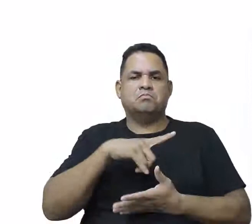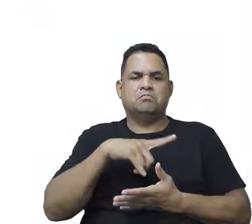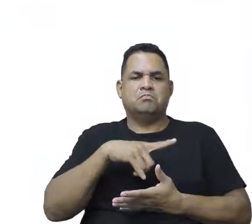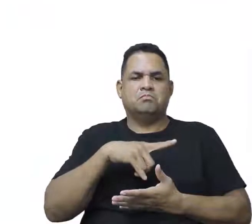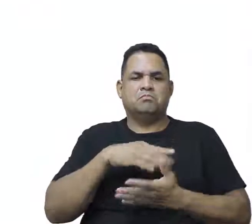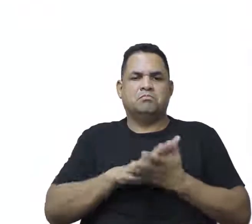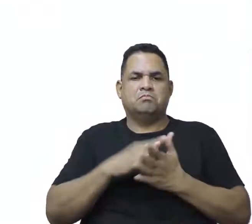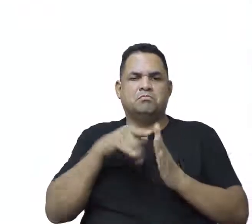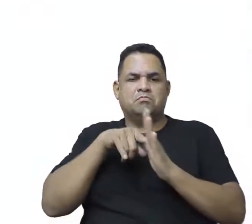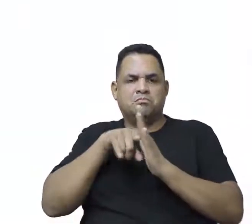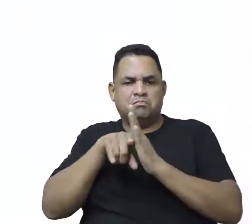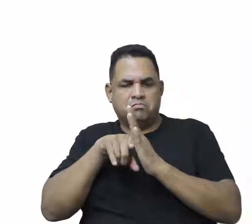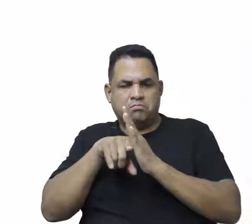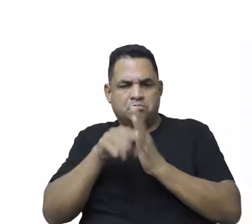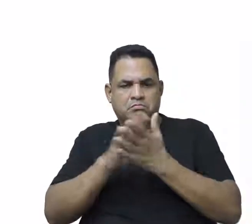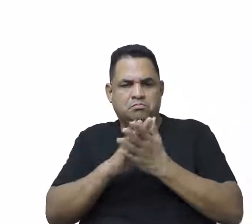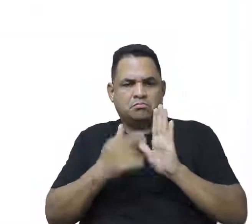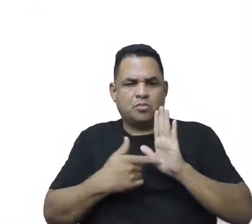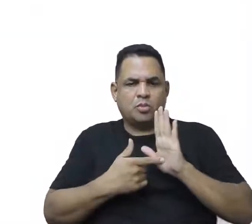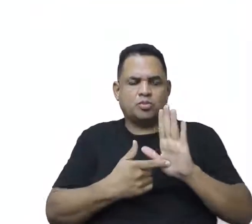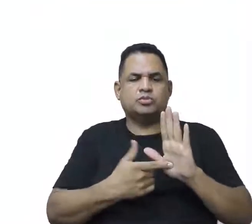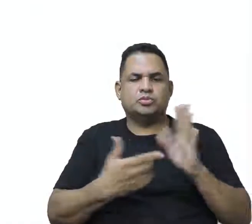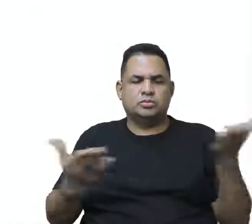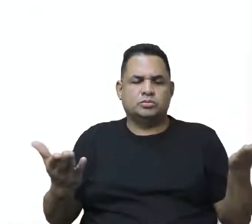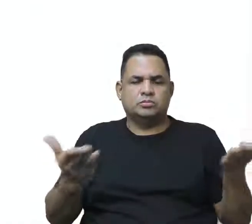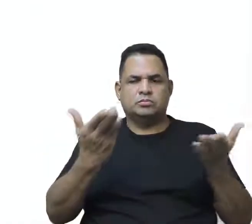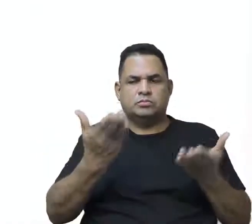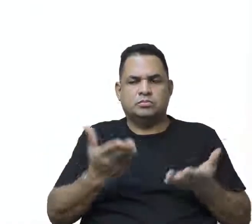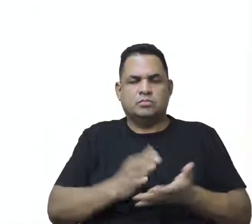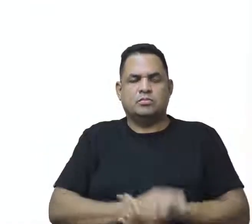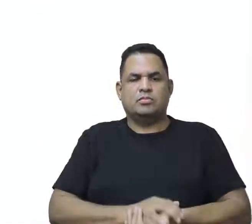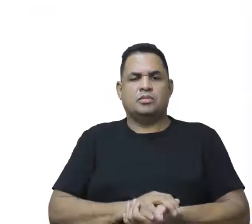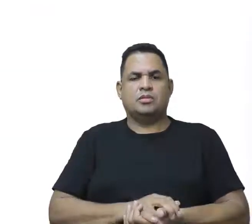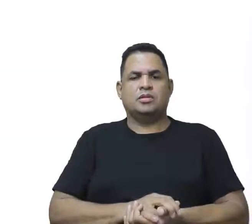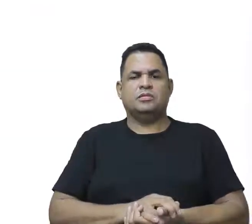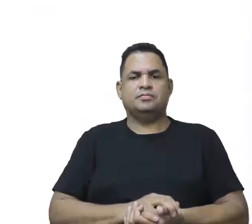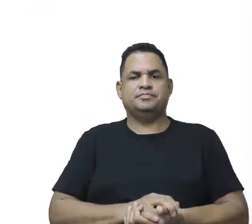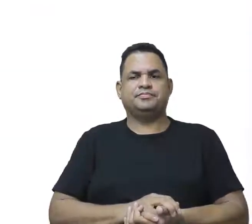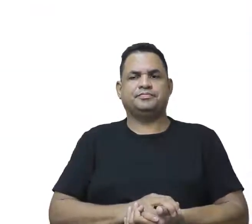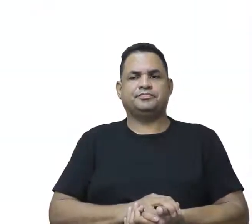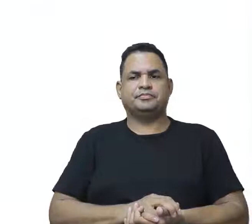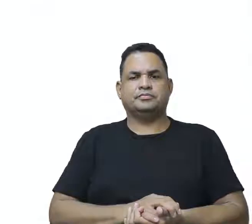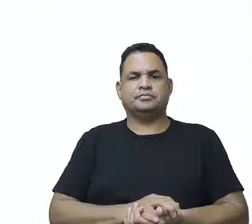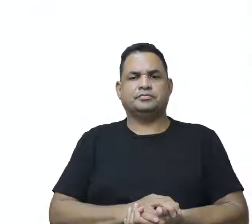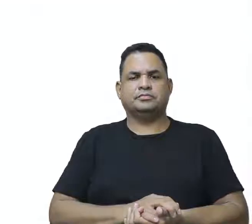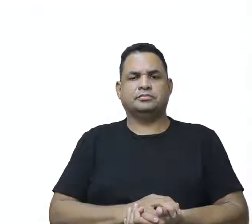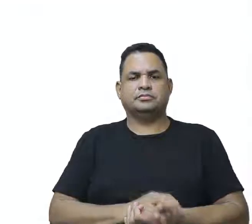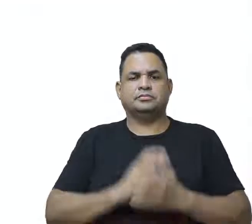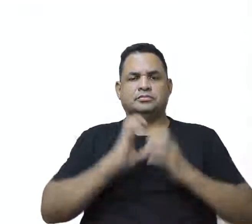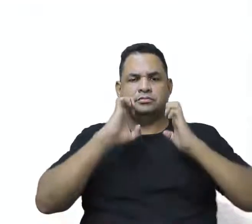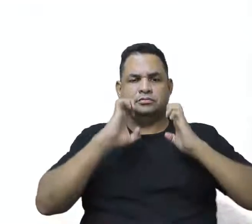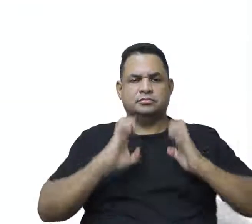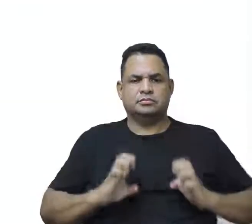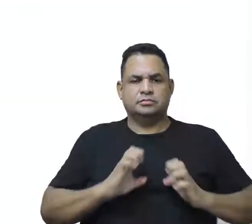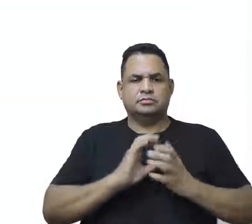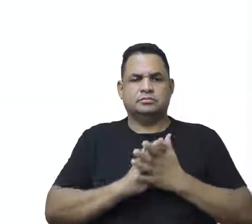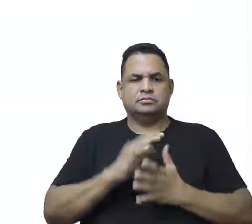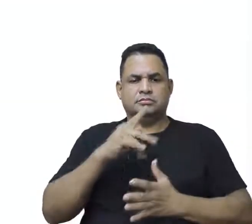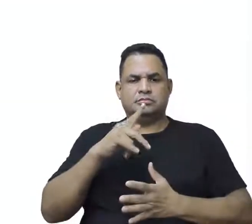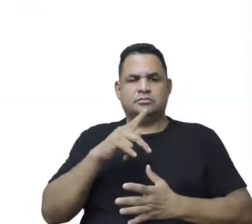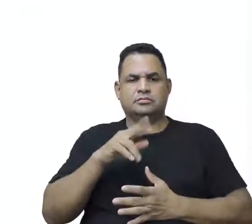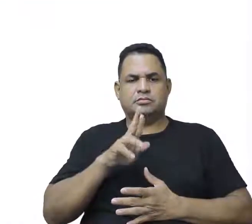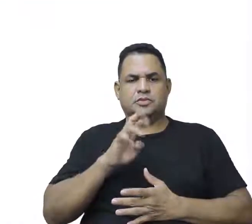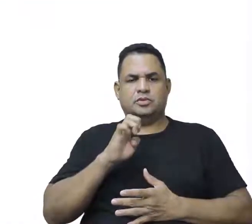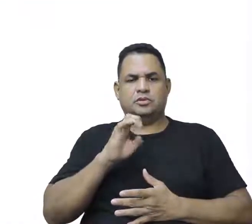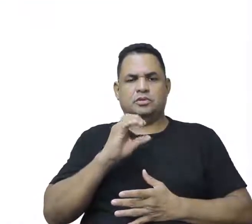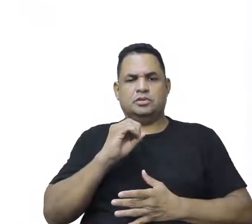esse estudo que comprovou isso, né? Que essa ética protestante, que era uma